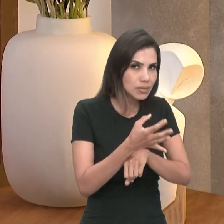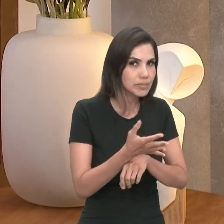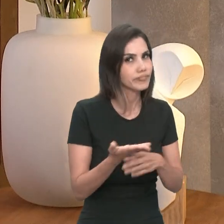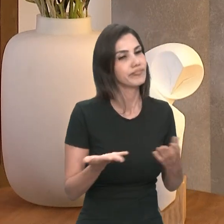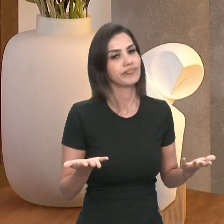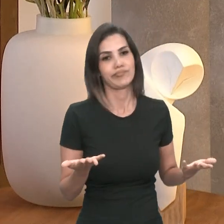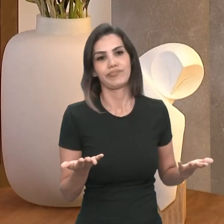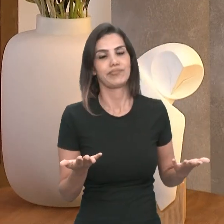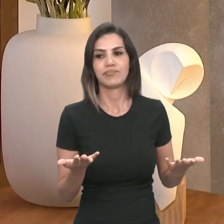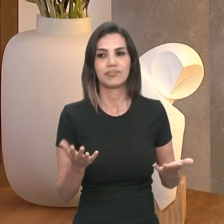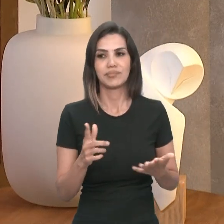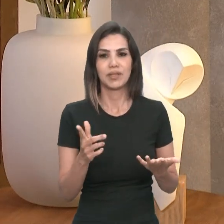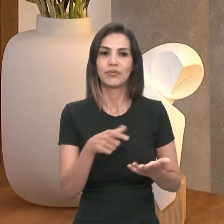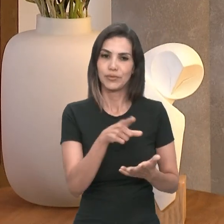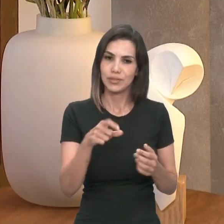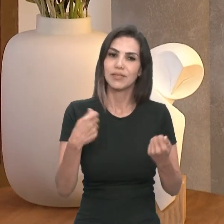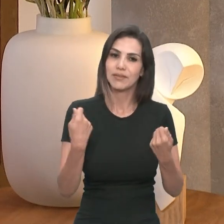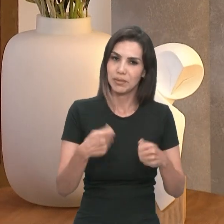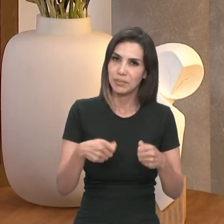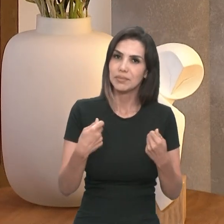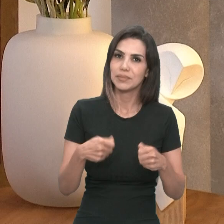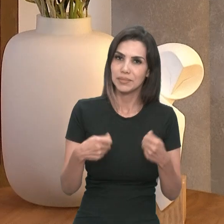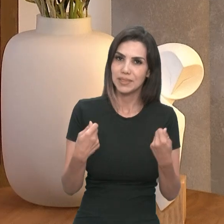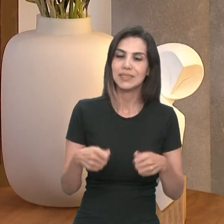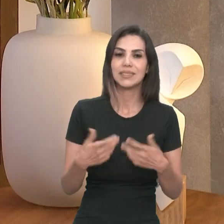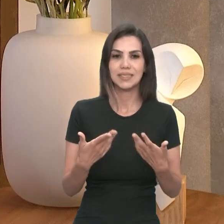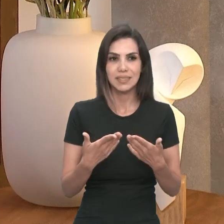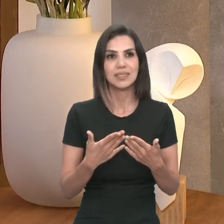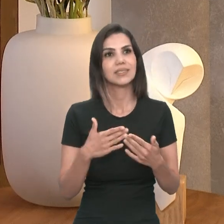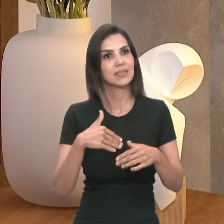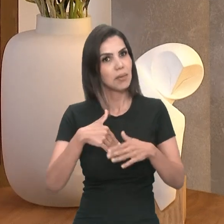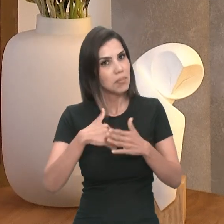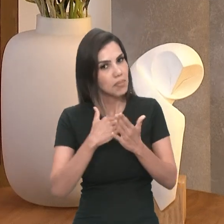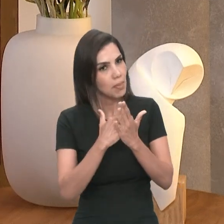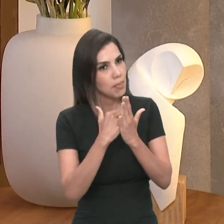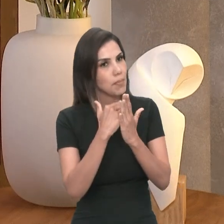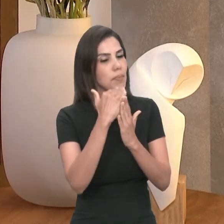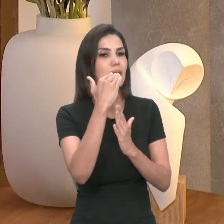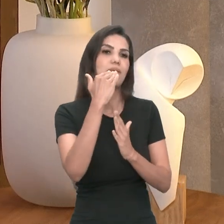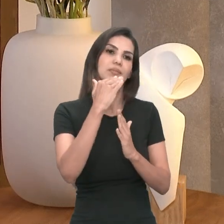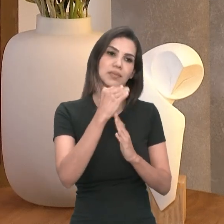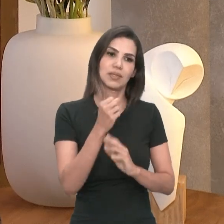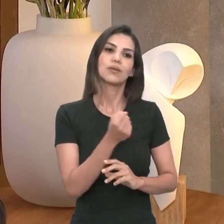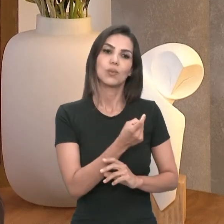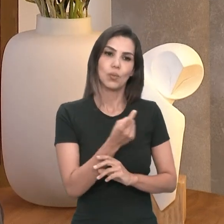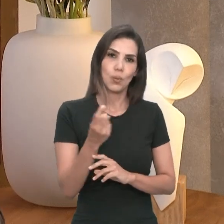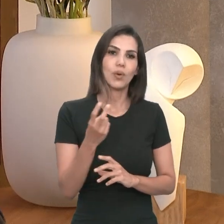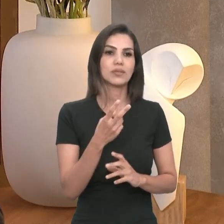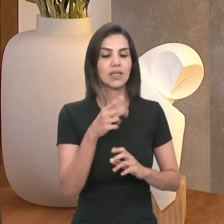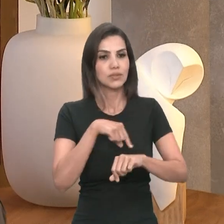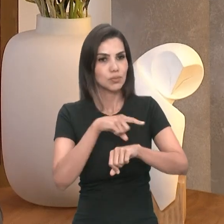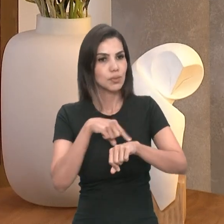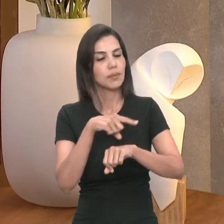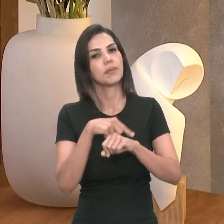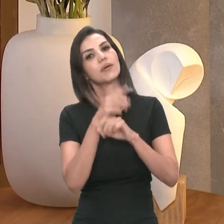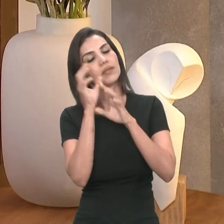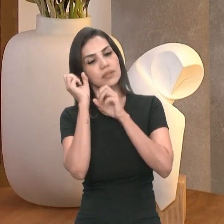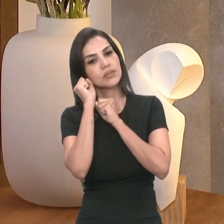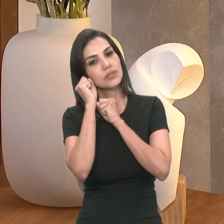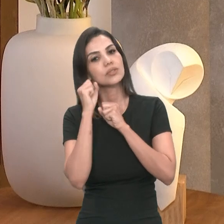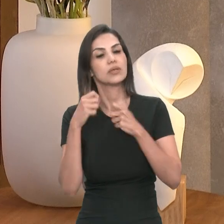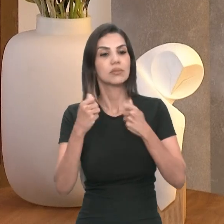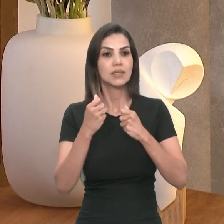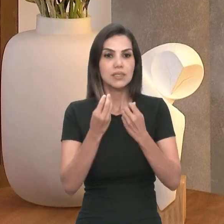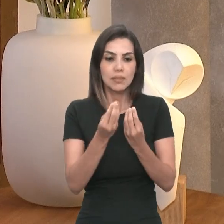perdendo, né, noites importantíssimas para o seu organismo se recuperar, né, e evitar, né, todos os aspectos